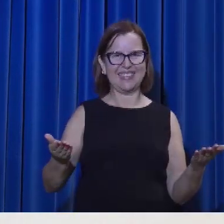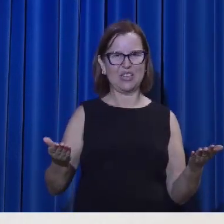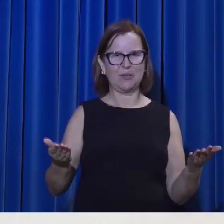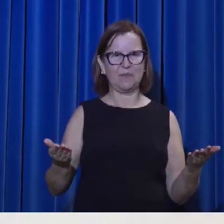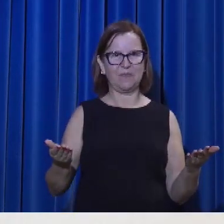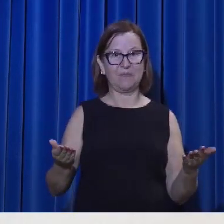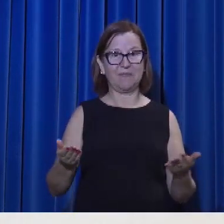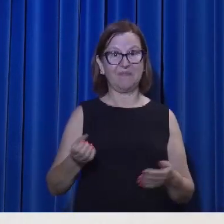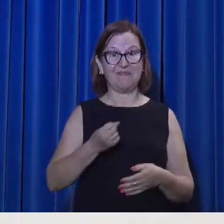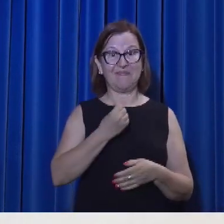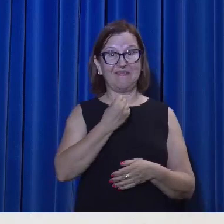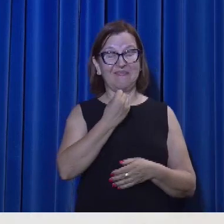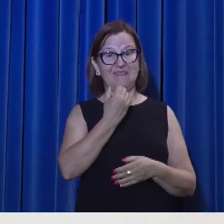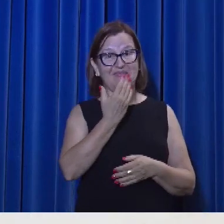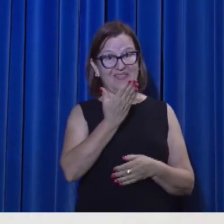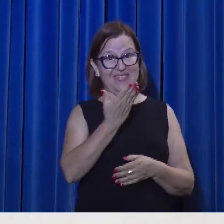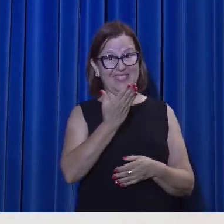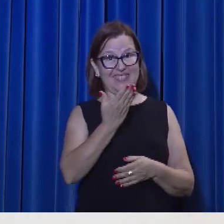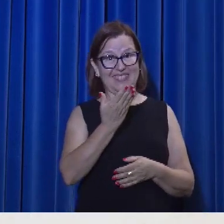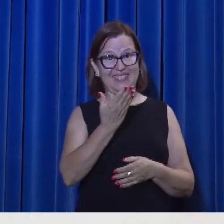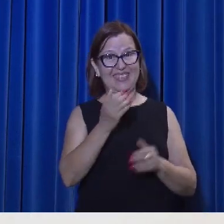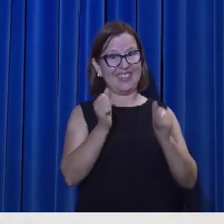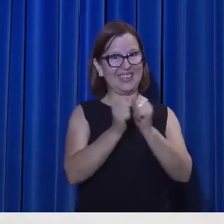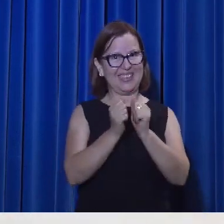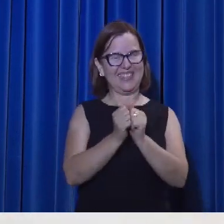Muito bom ter vocês aqui.